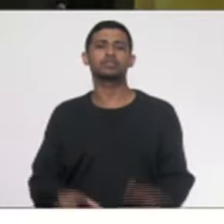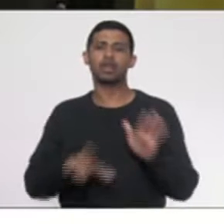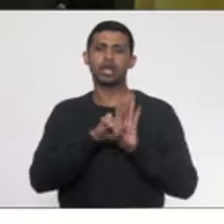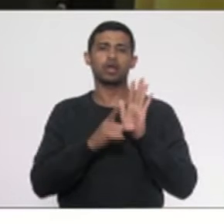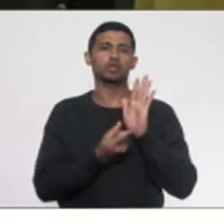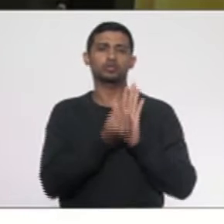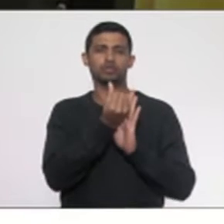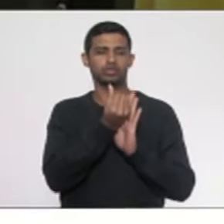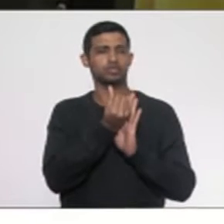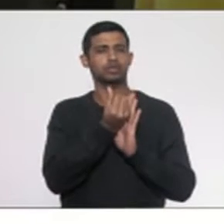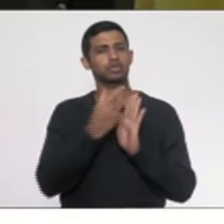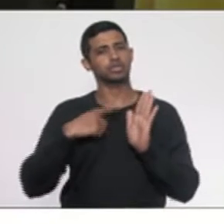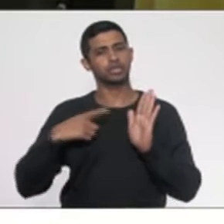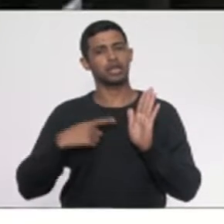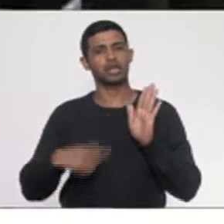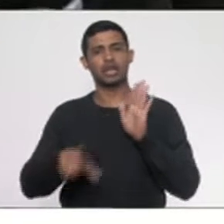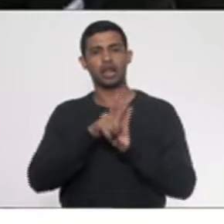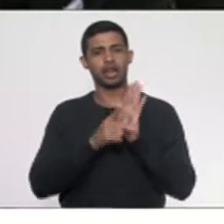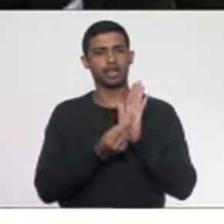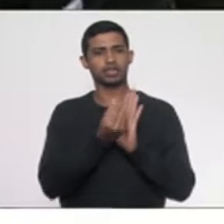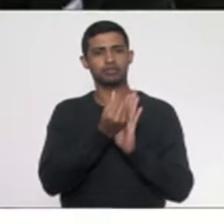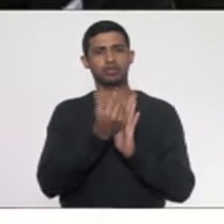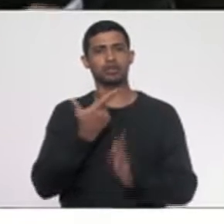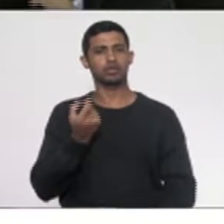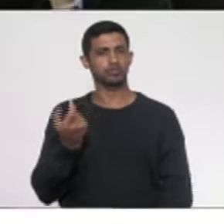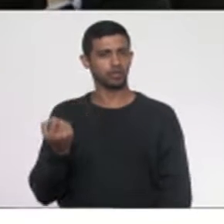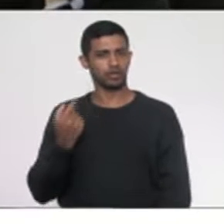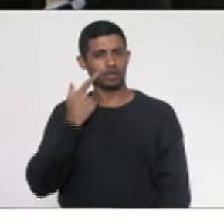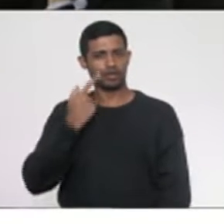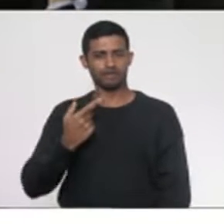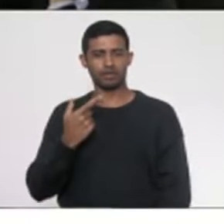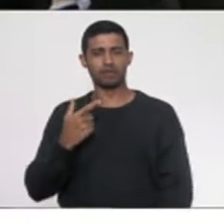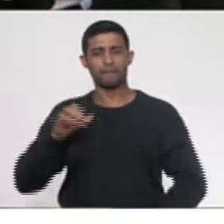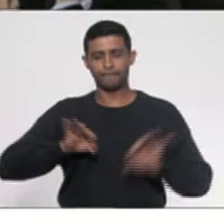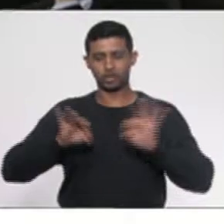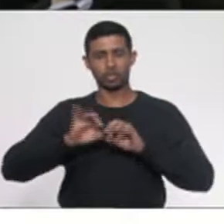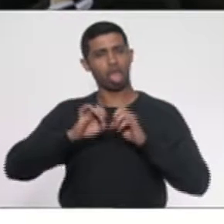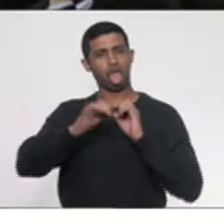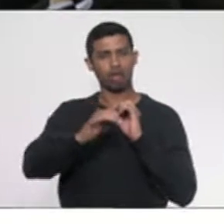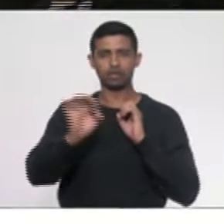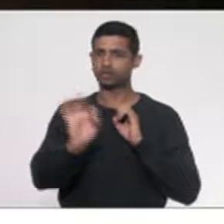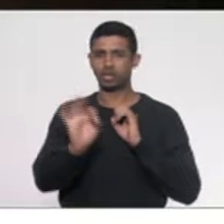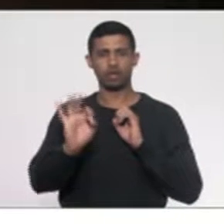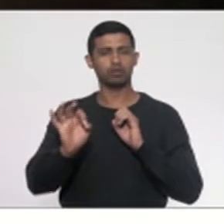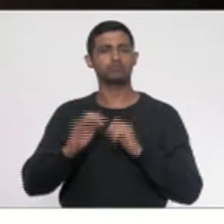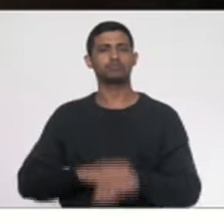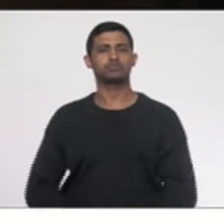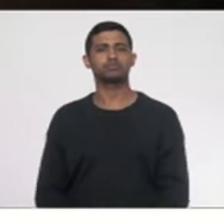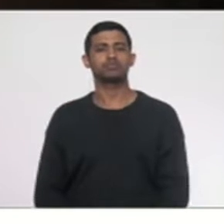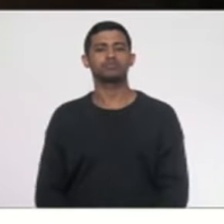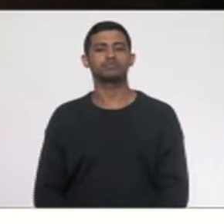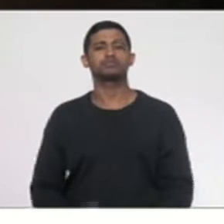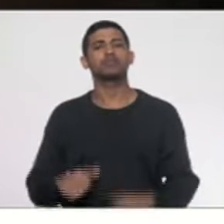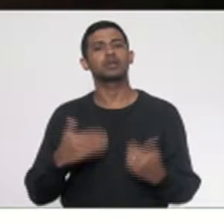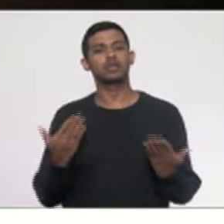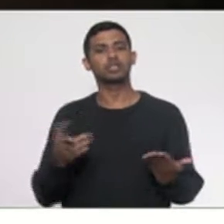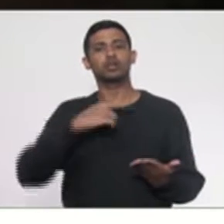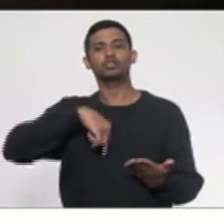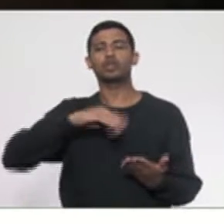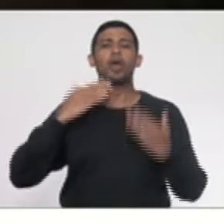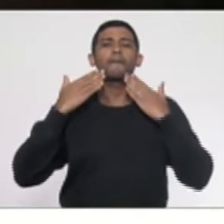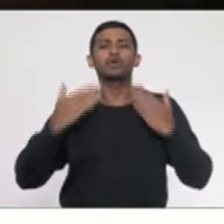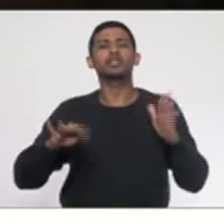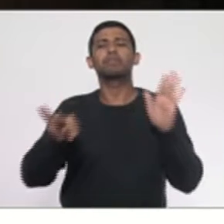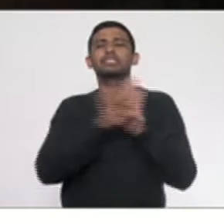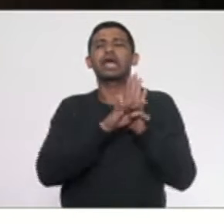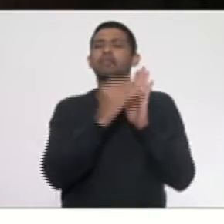orçamento, de forma que a Lei Orçamentária Anual de 2020 não se torne um projeto fragmentado e distante de sua finalidade. Sendo assim, destacamos algumas questões